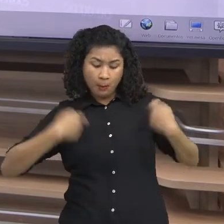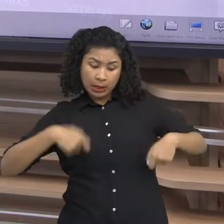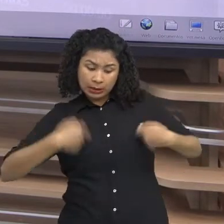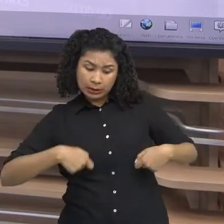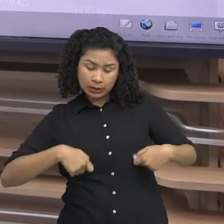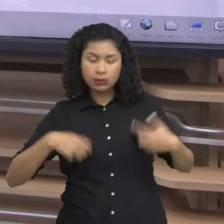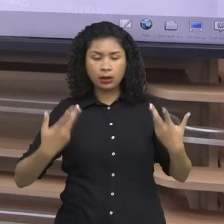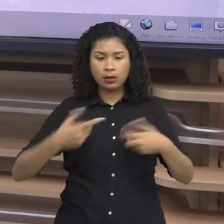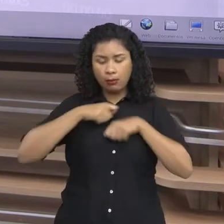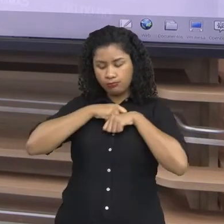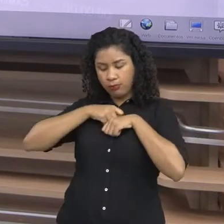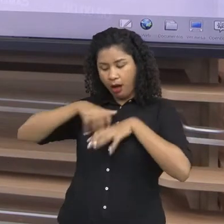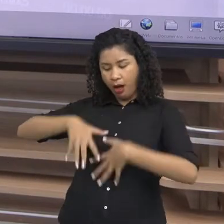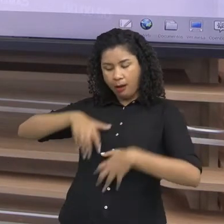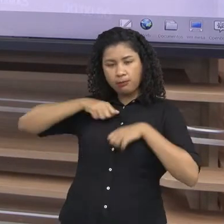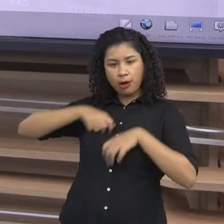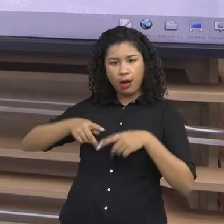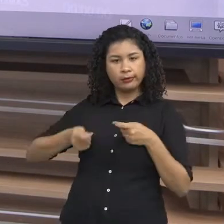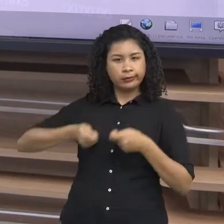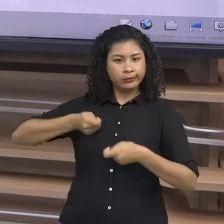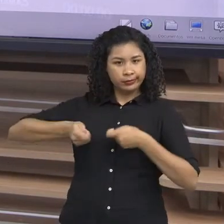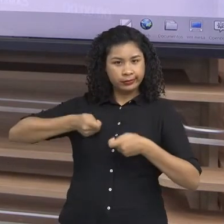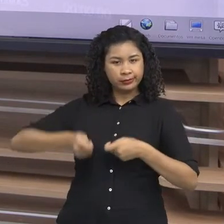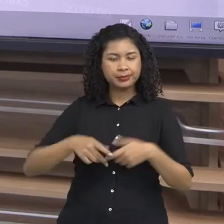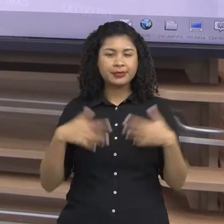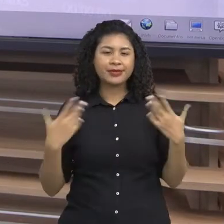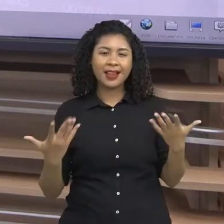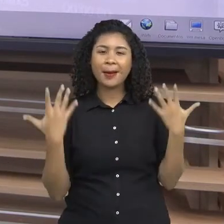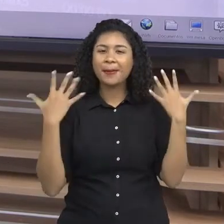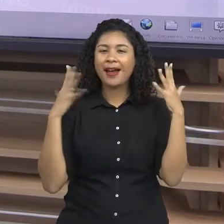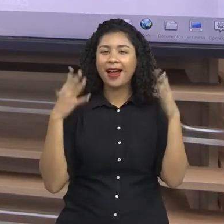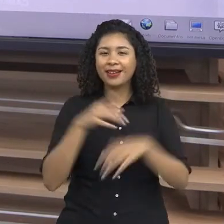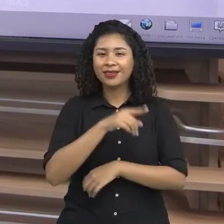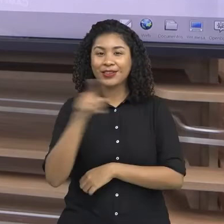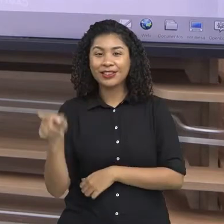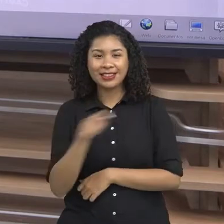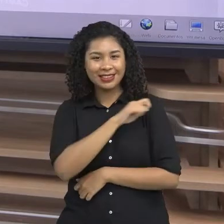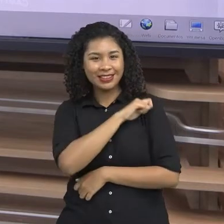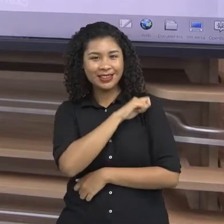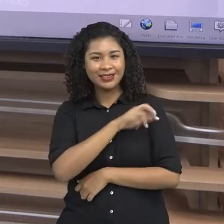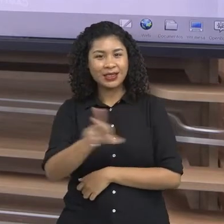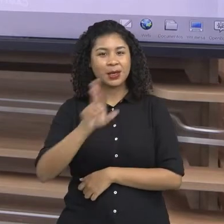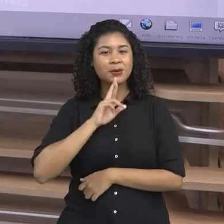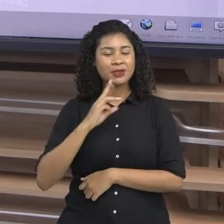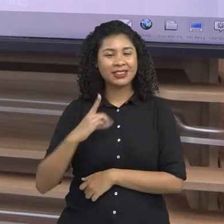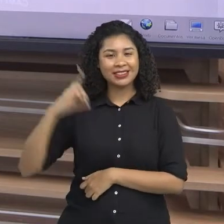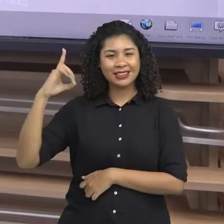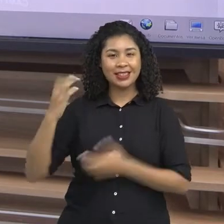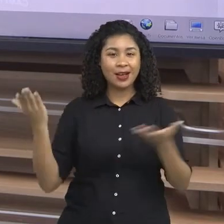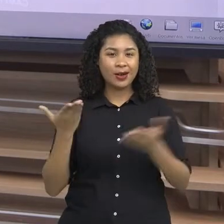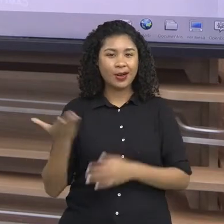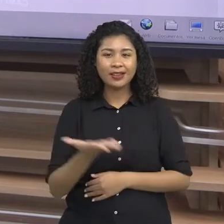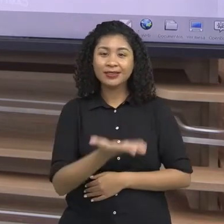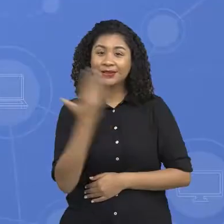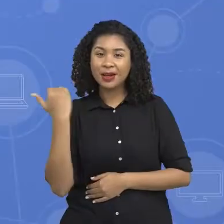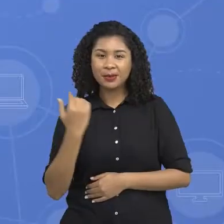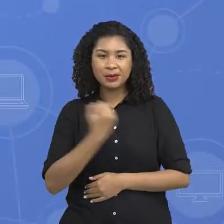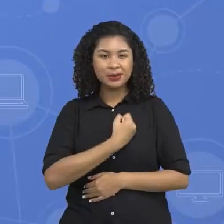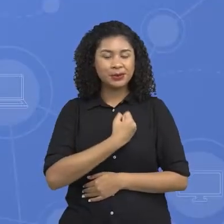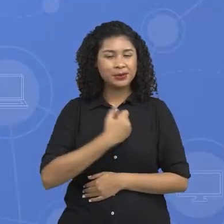realizar a sua função. Tá? Então, parabéns aos nossos alunos que marcaram a alternativa D. Vamos agora para a questão de número 2.